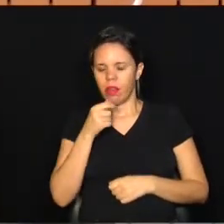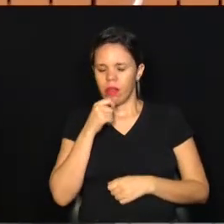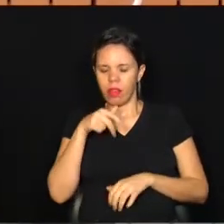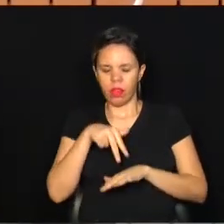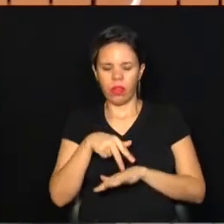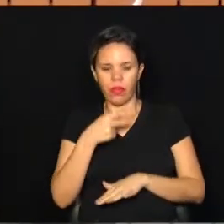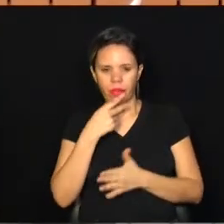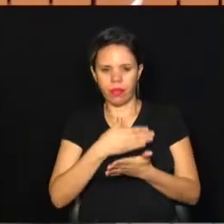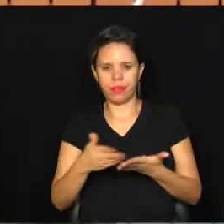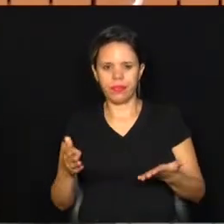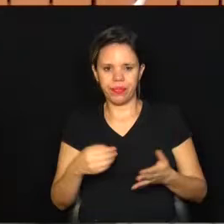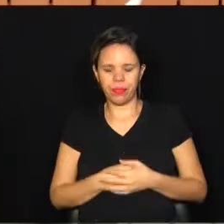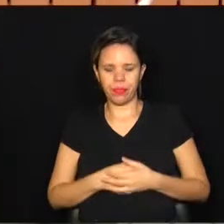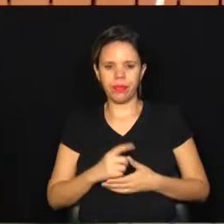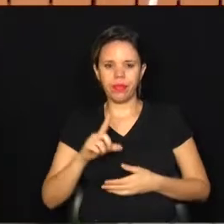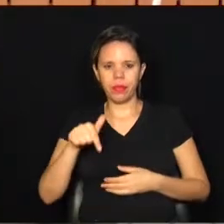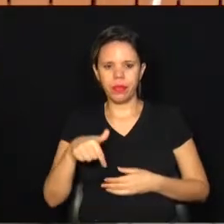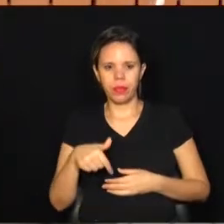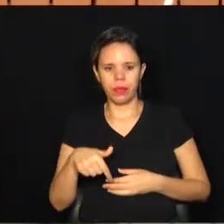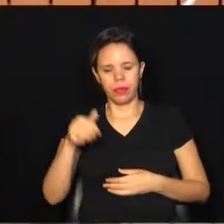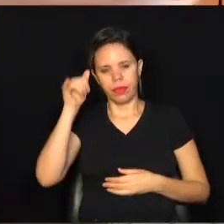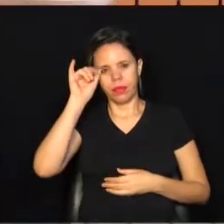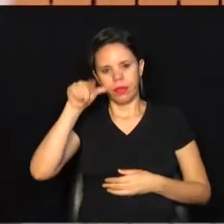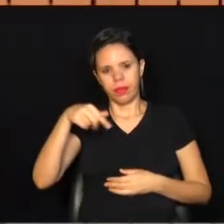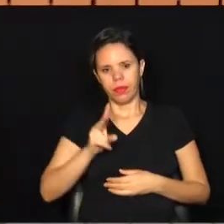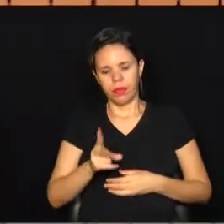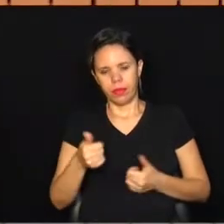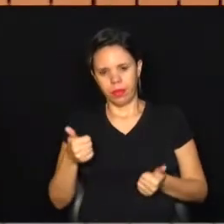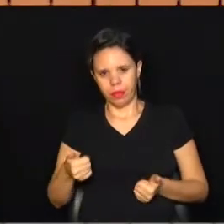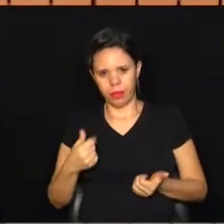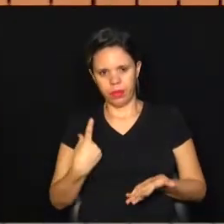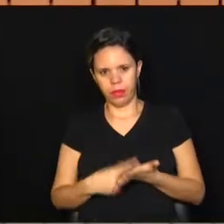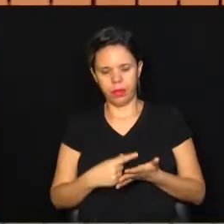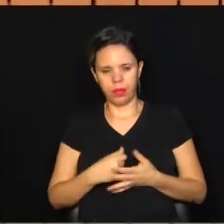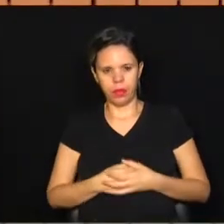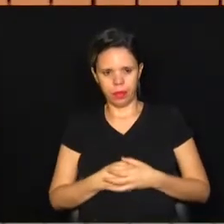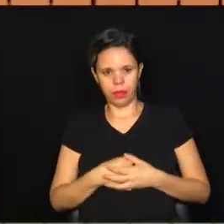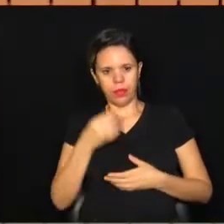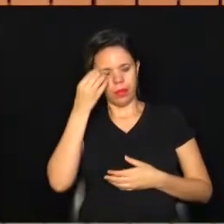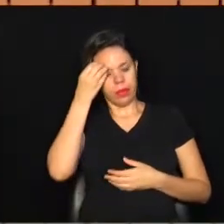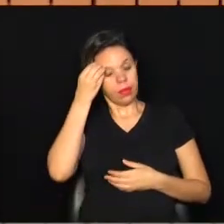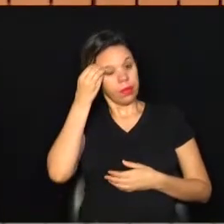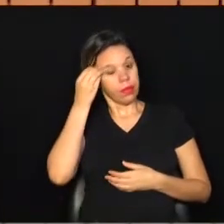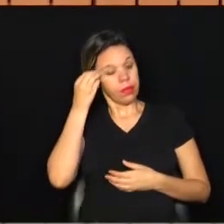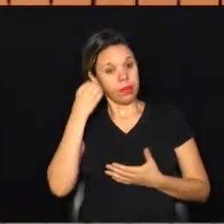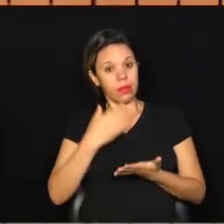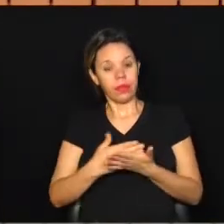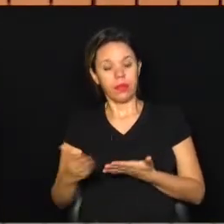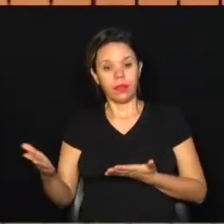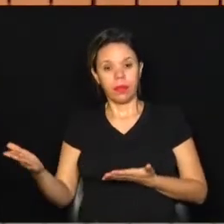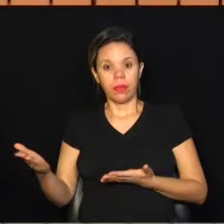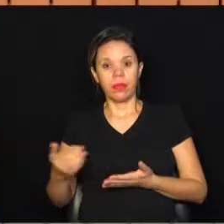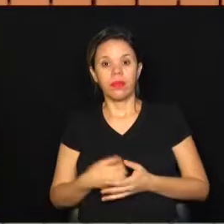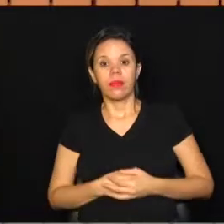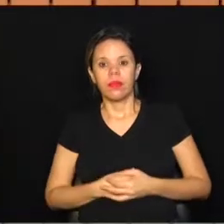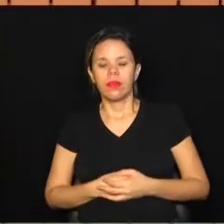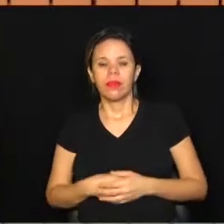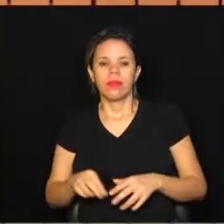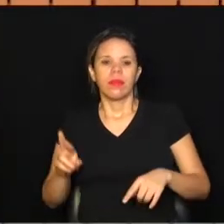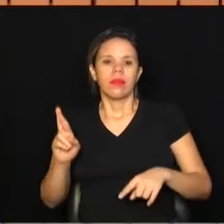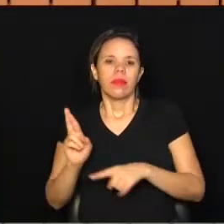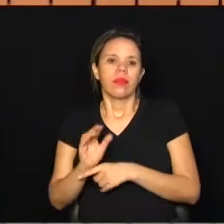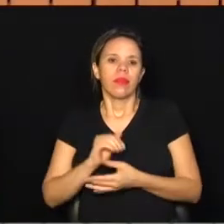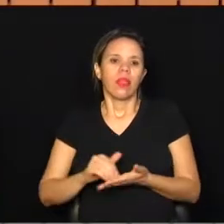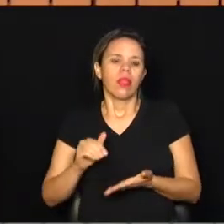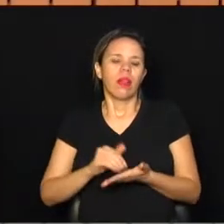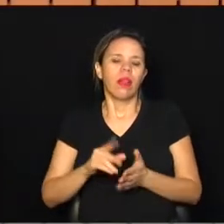fala inicial, e depois para o Paulo, e aí a gente segue. Pode ser? Então, aqui começando, a representante da Secretaria